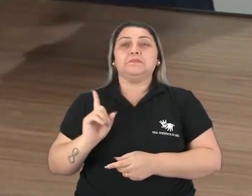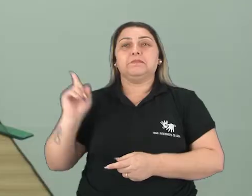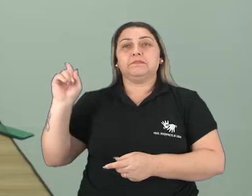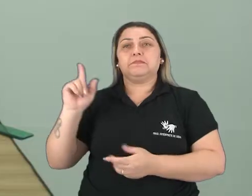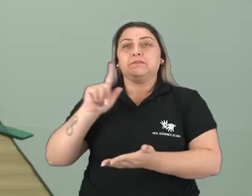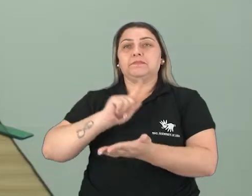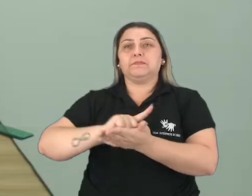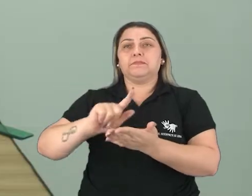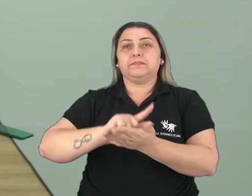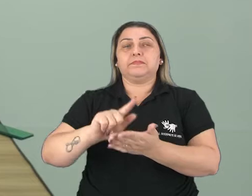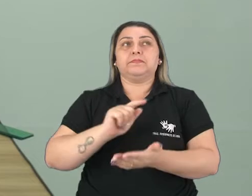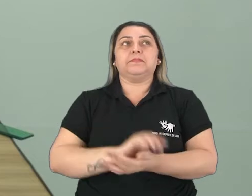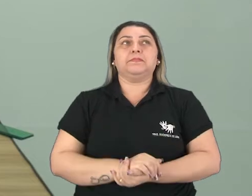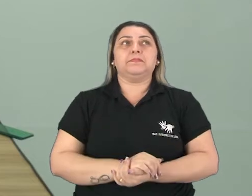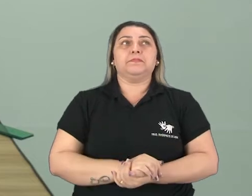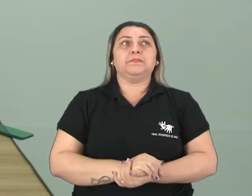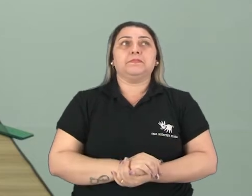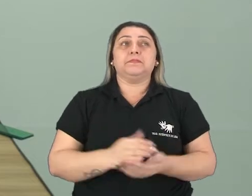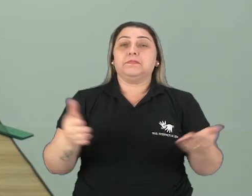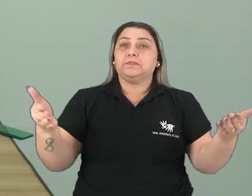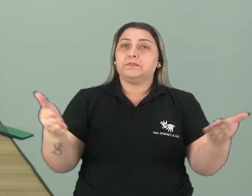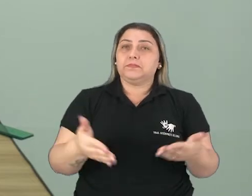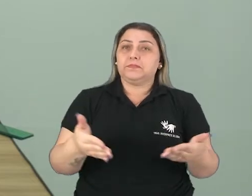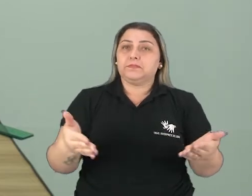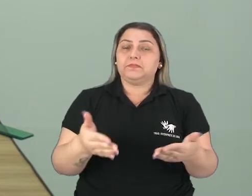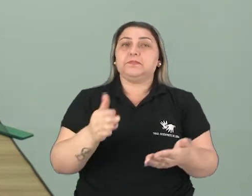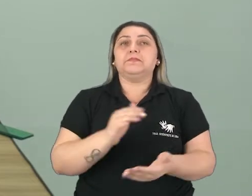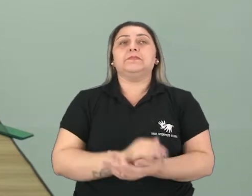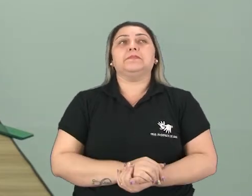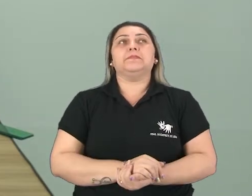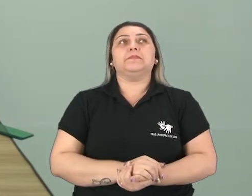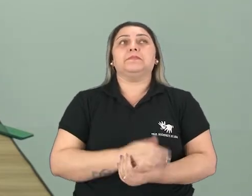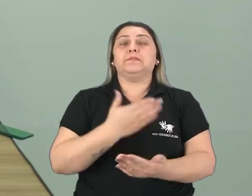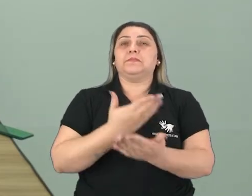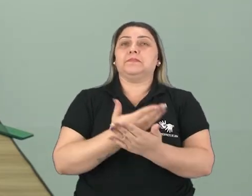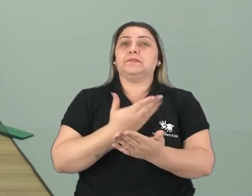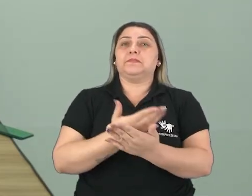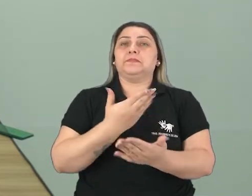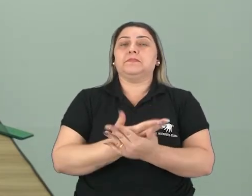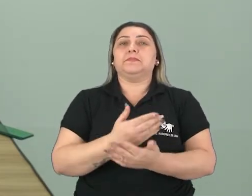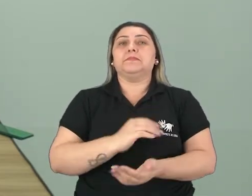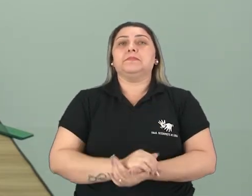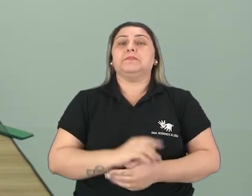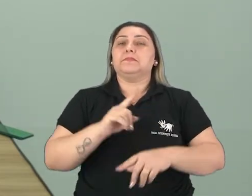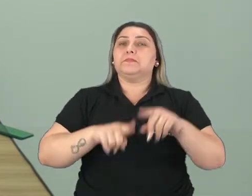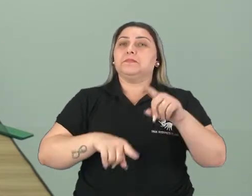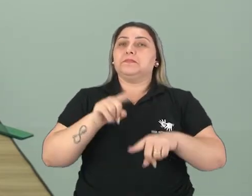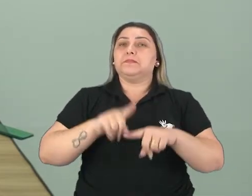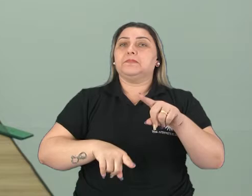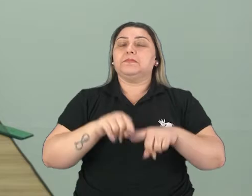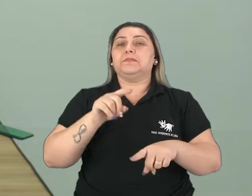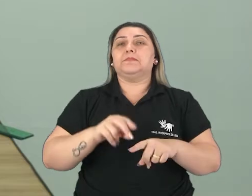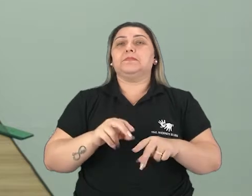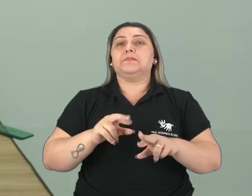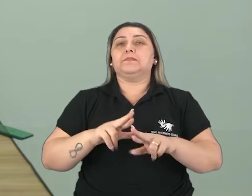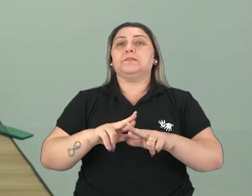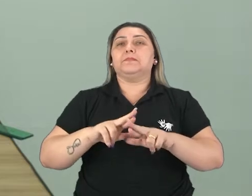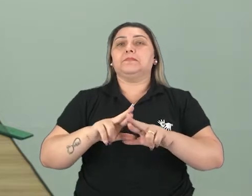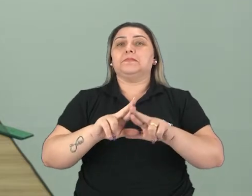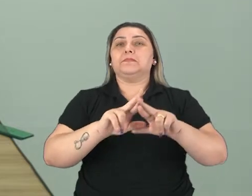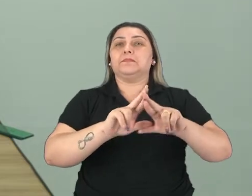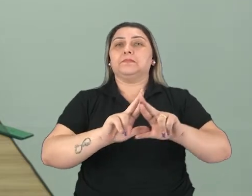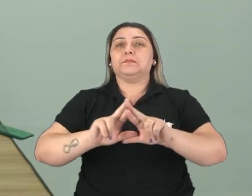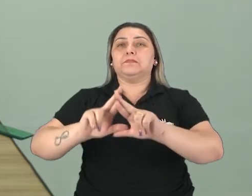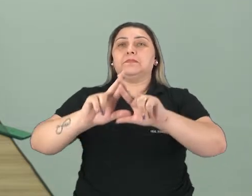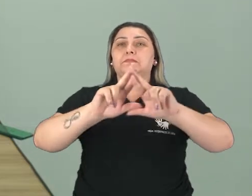limpinhas. Bem, então hoje nós vamos, né, estudar um pouco sobre esses materiais recicláveis. Todos